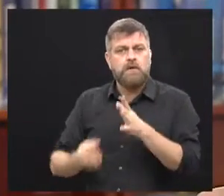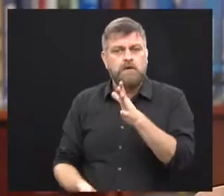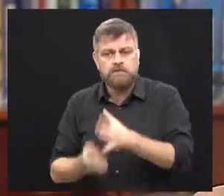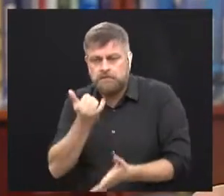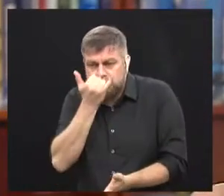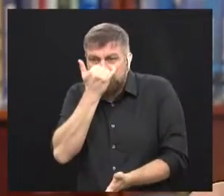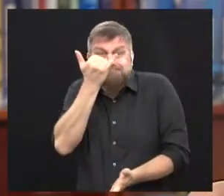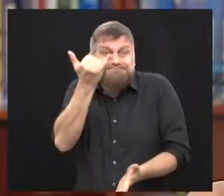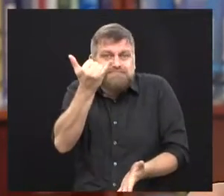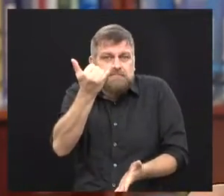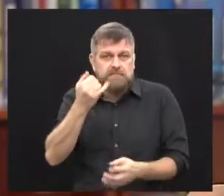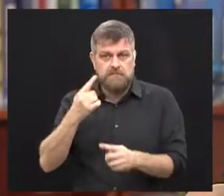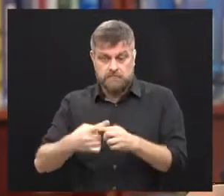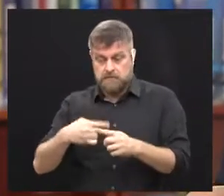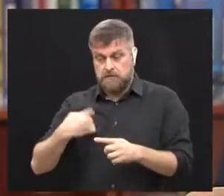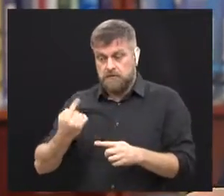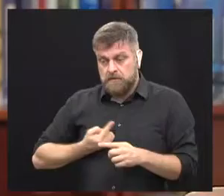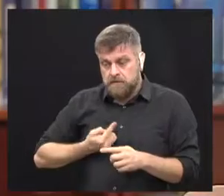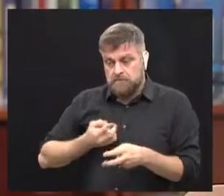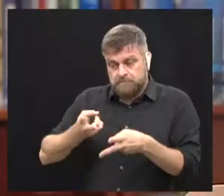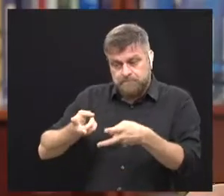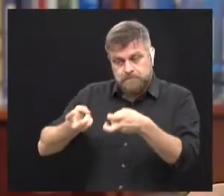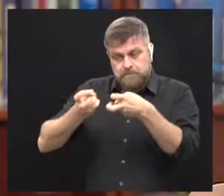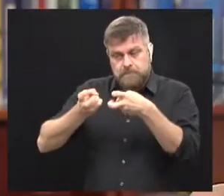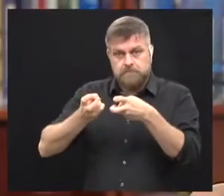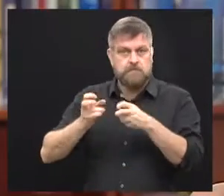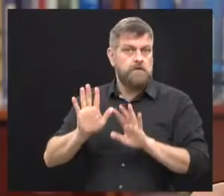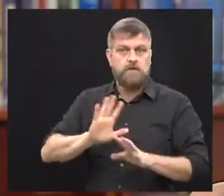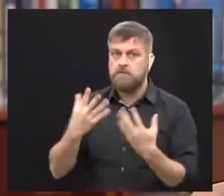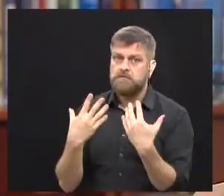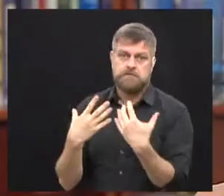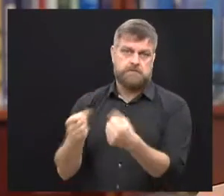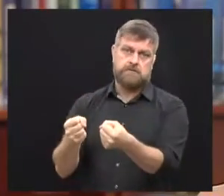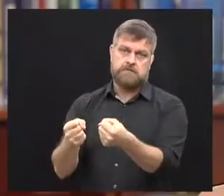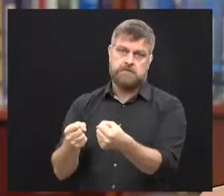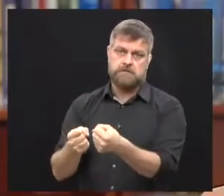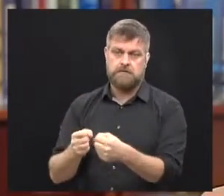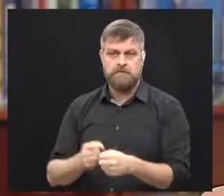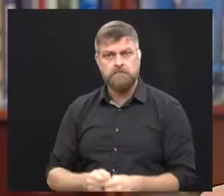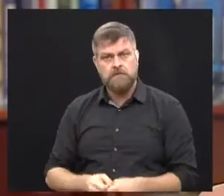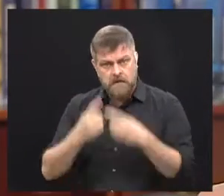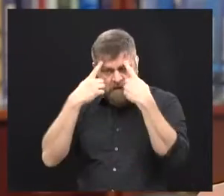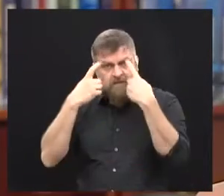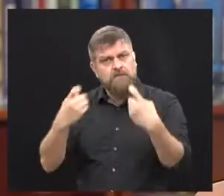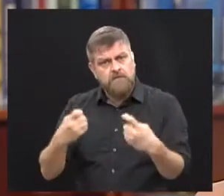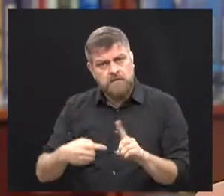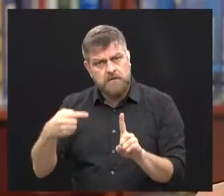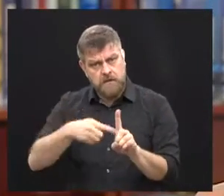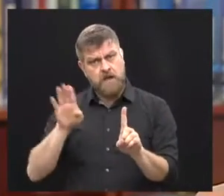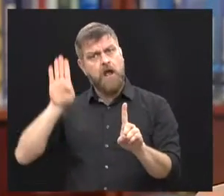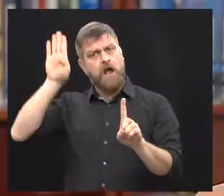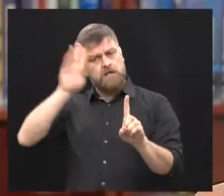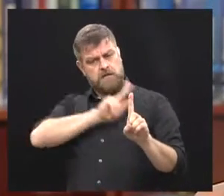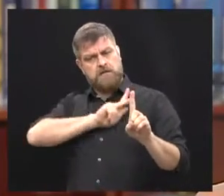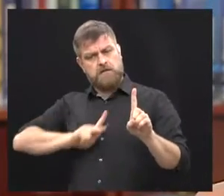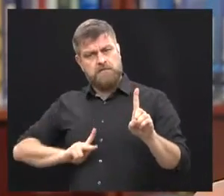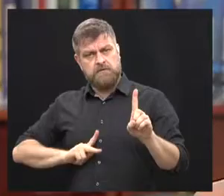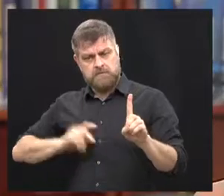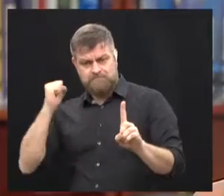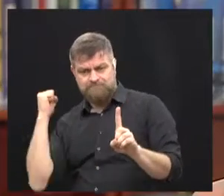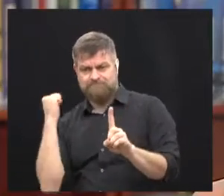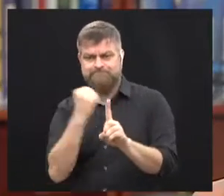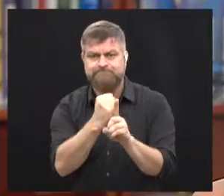fatalidade, né? Que temos que ter repulsa em relação a isso. Foi uma violência a um candidato à presidência da República,